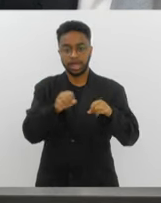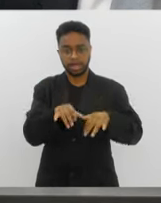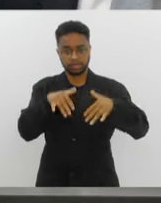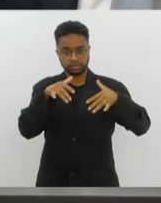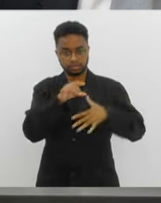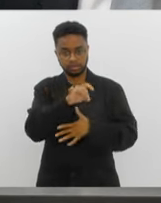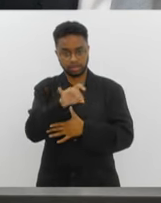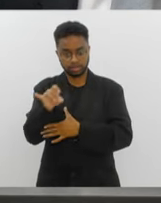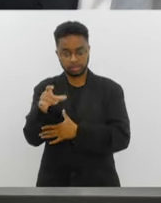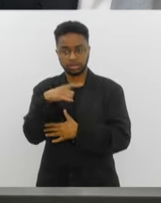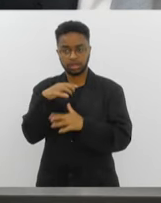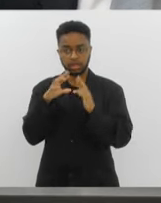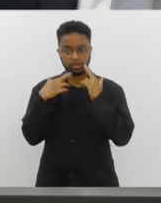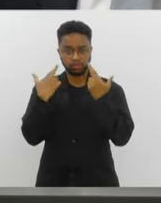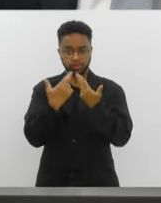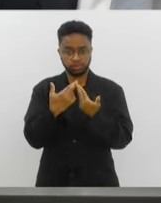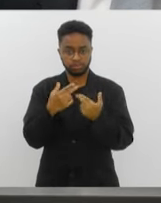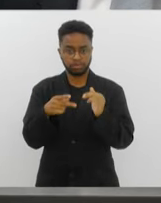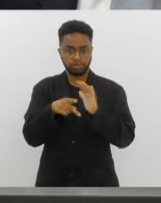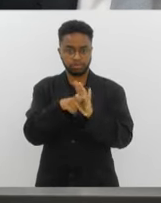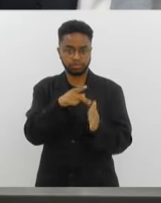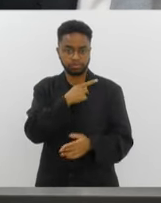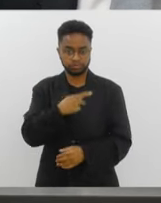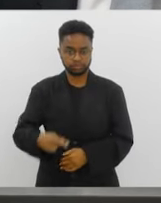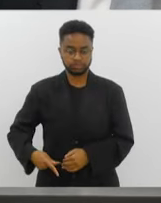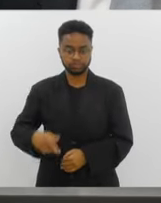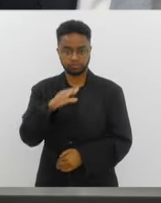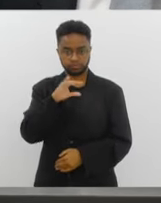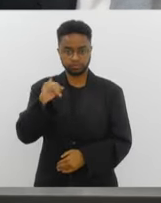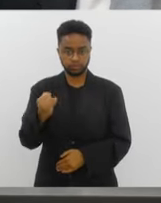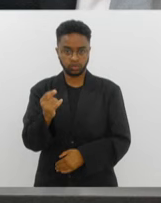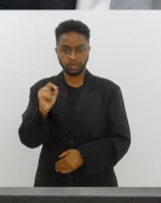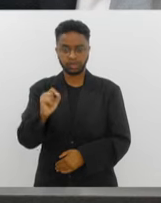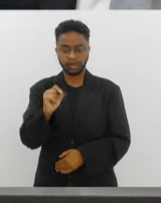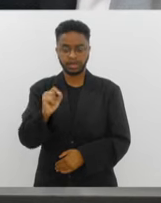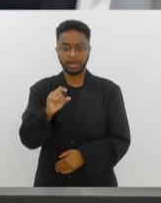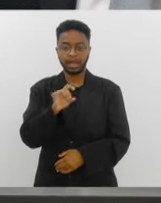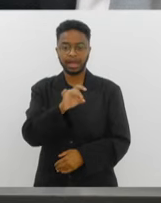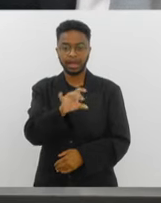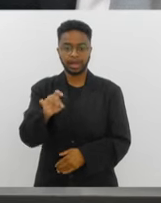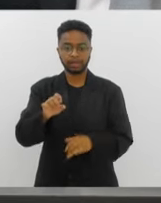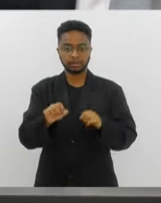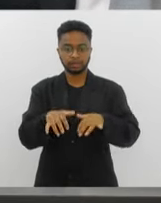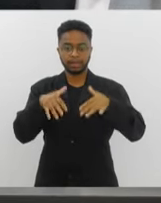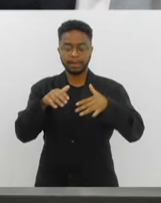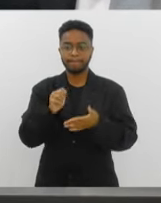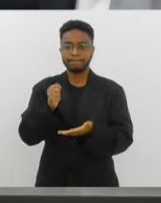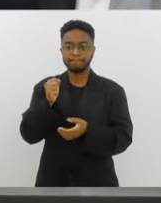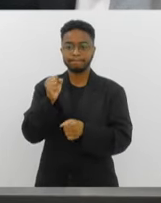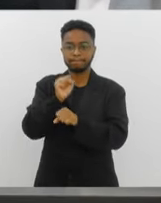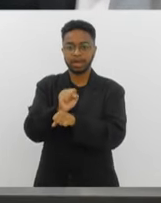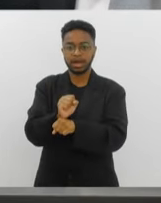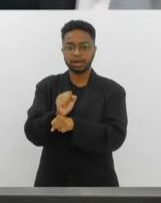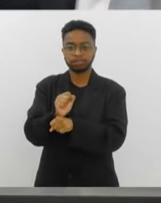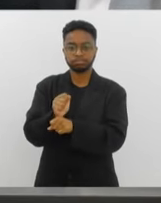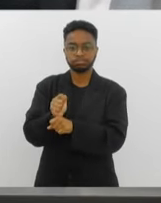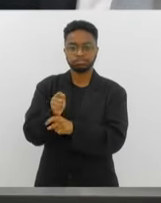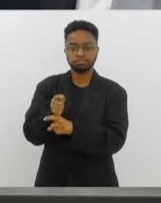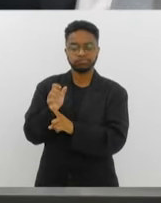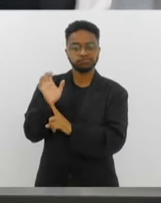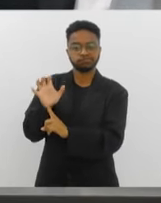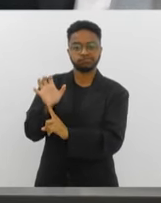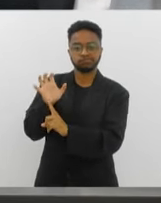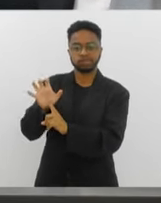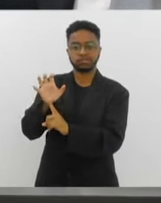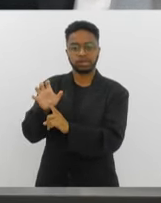no própria reunião de presidente de CCJ, que as assembleias param de instar o STF a se manifestar sobre temas